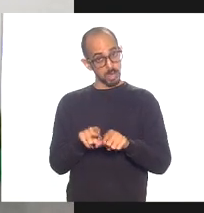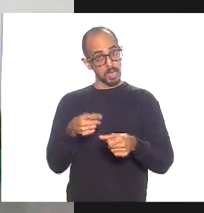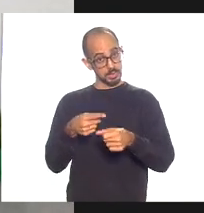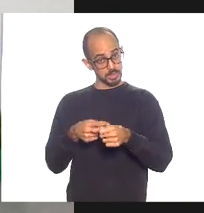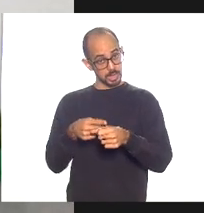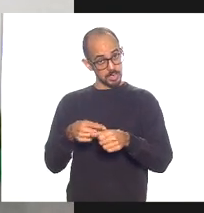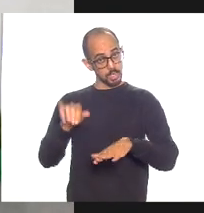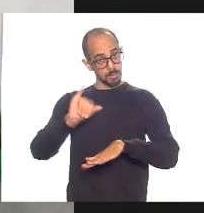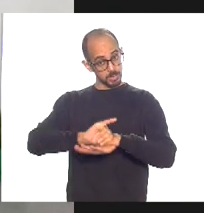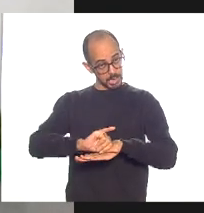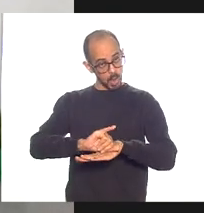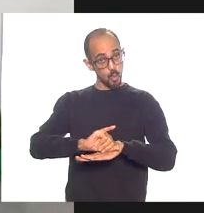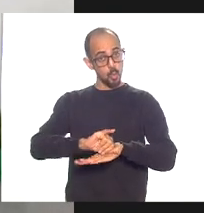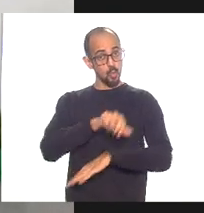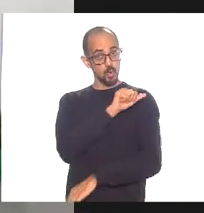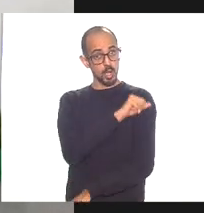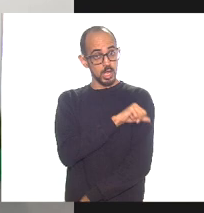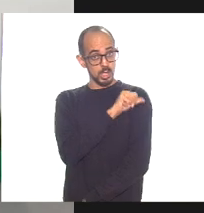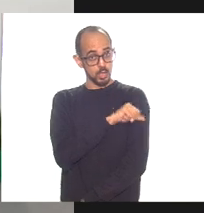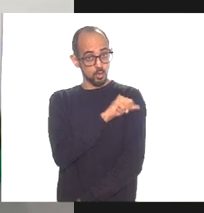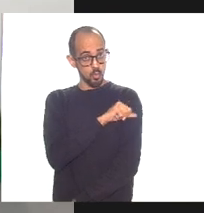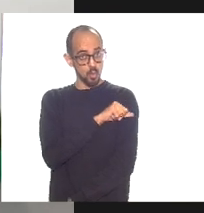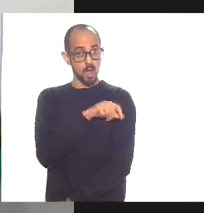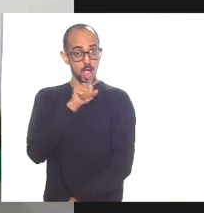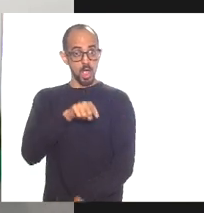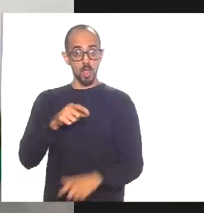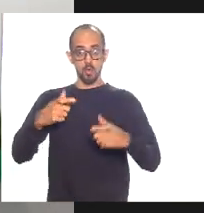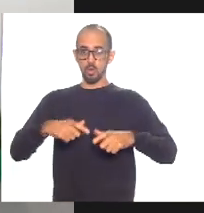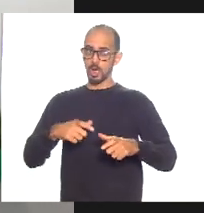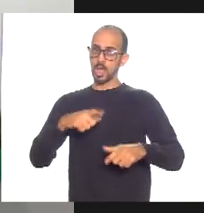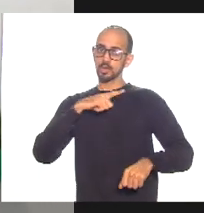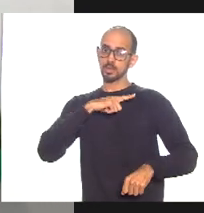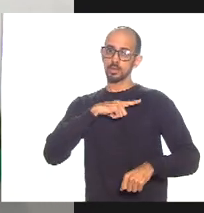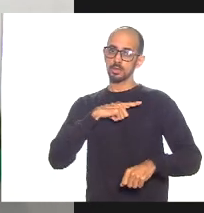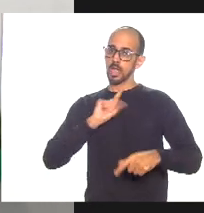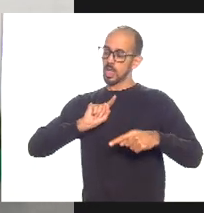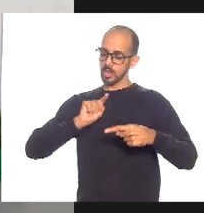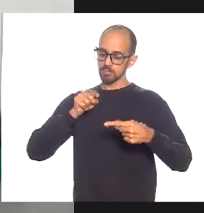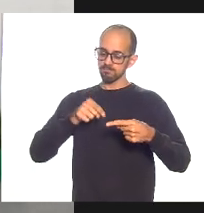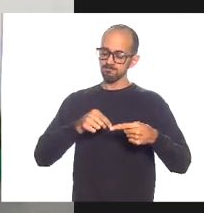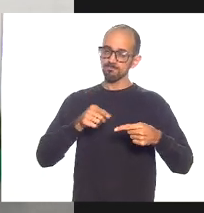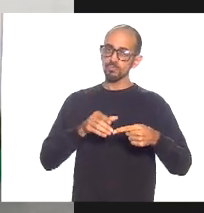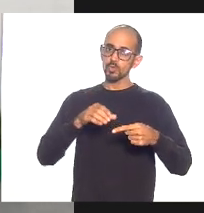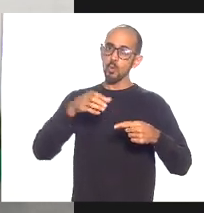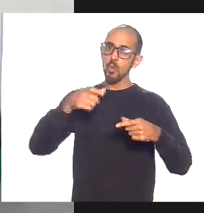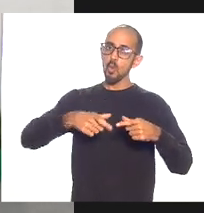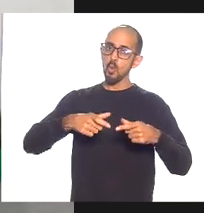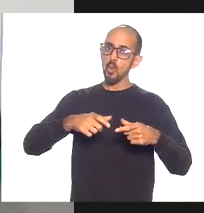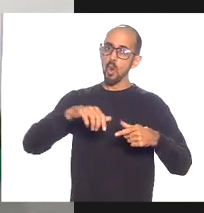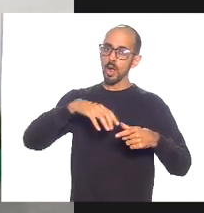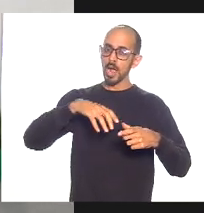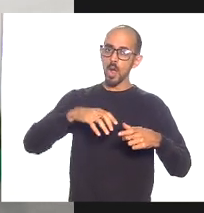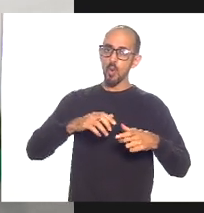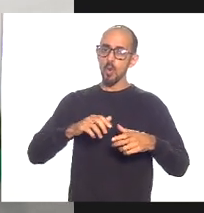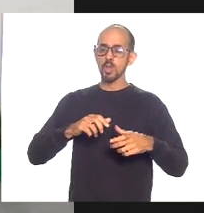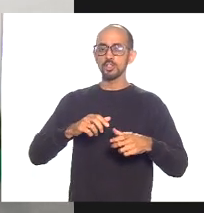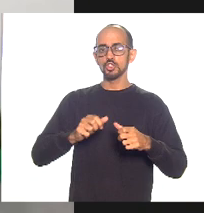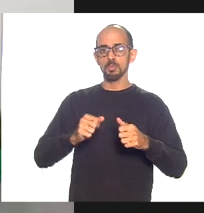de capital, onde agrega os maiores polos de produção do conhecimento, de